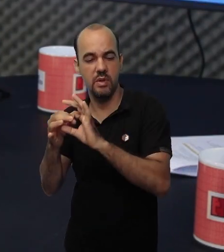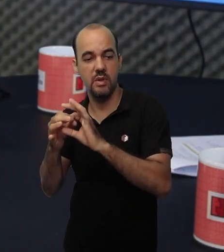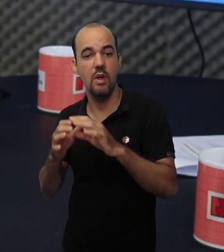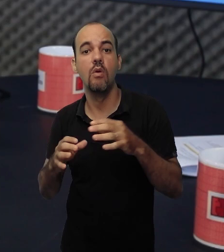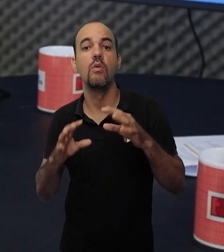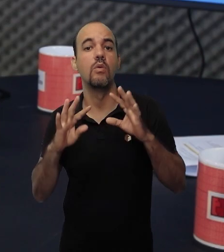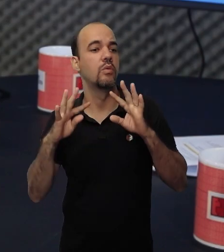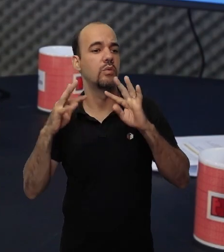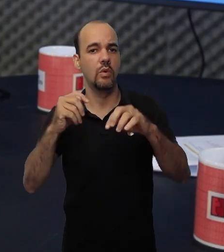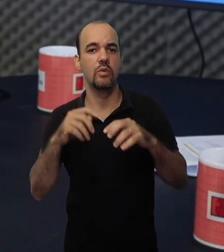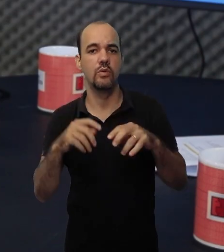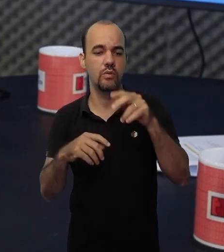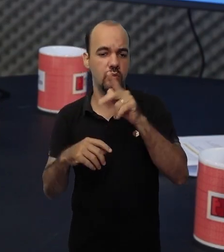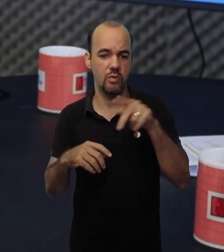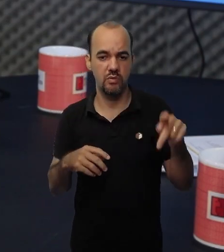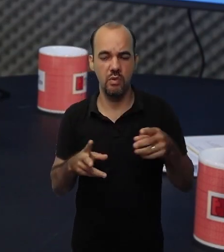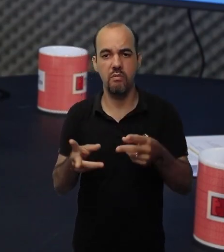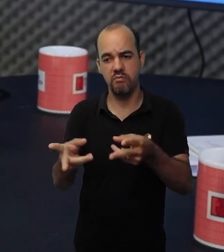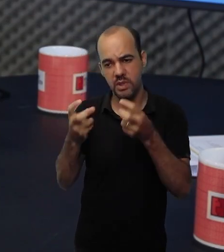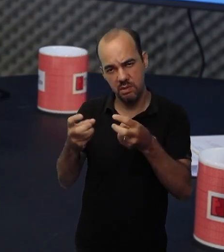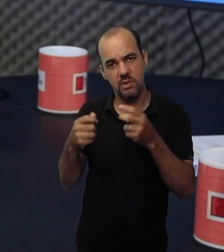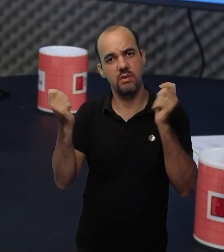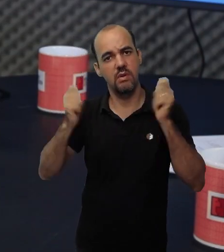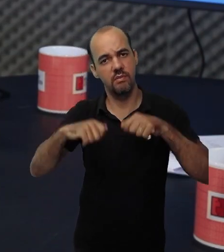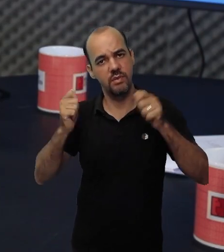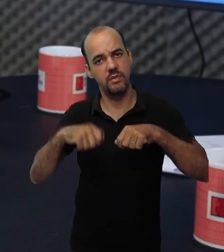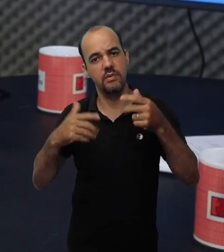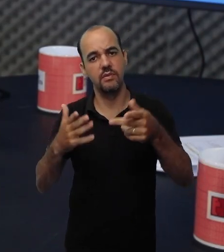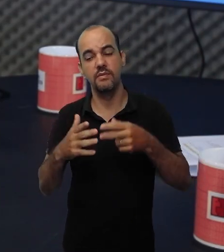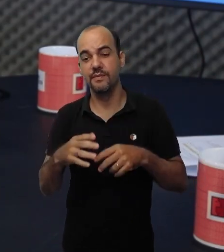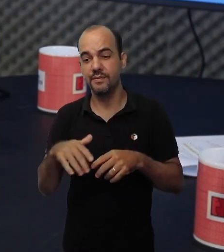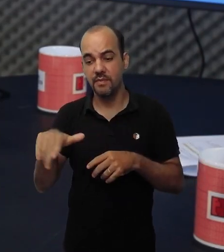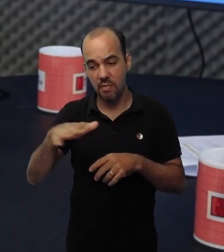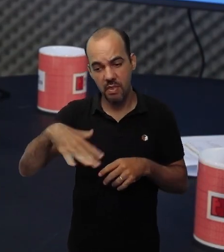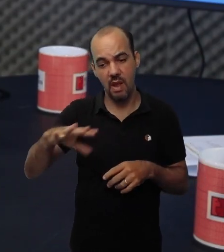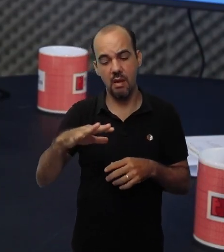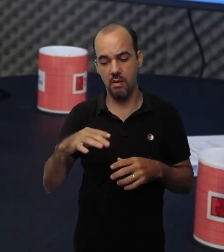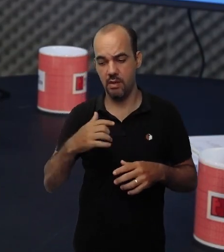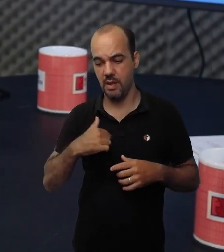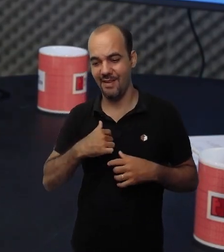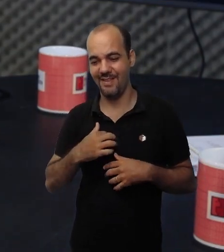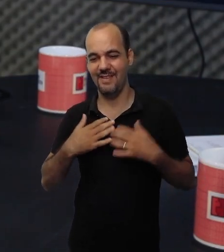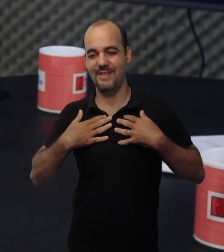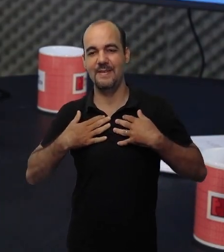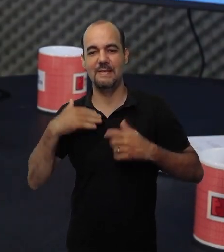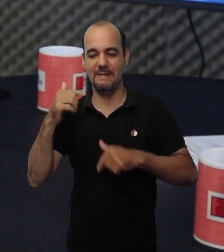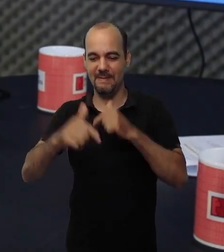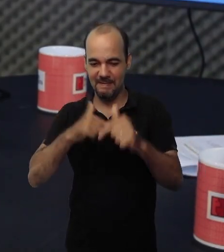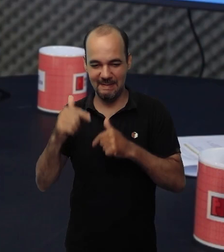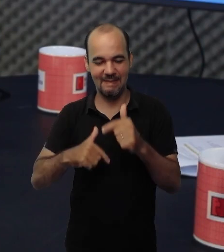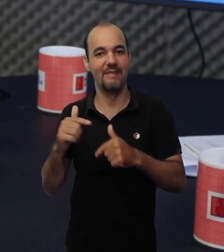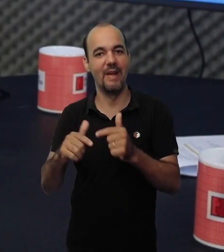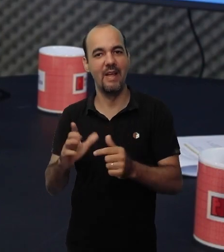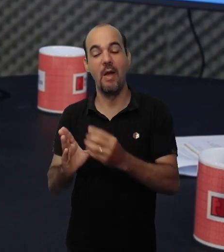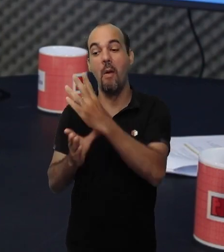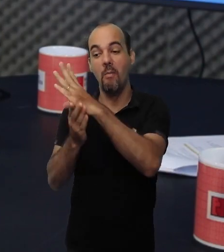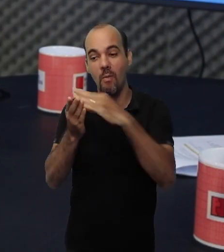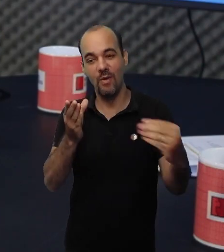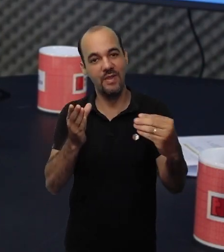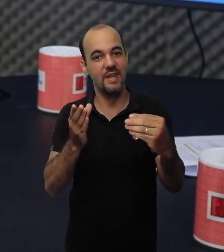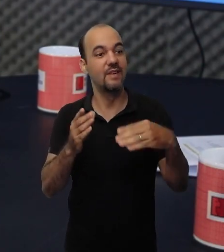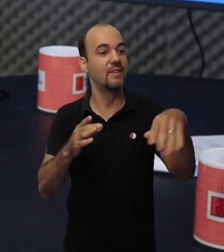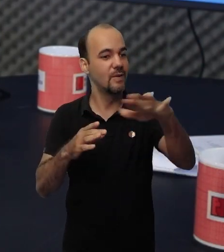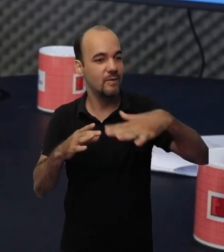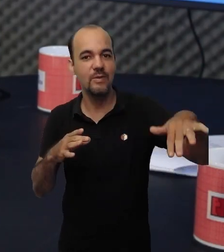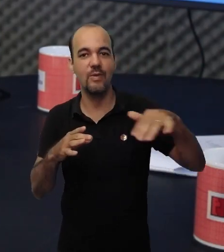isso acontece, né? Então, ele vai ter uma sensação de que o trabalho dele está sendo reconhecido e os outros professores vão falar, a gente também consegue. Então, além